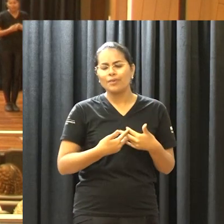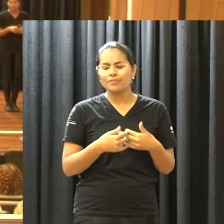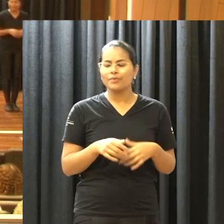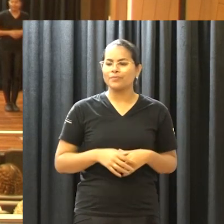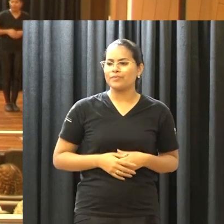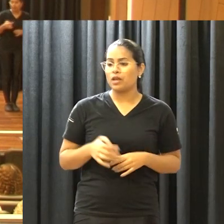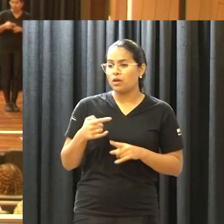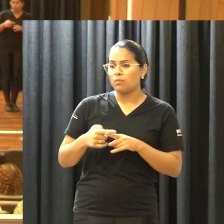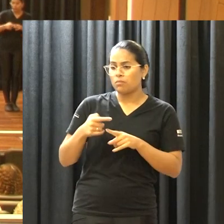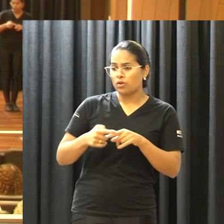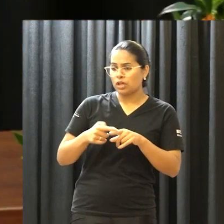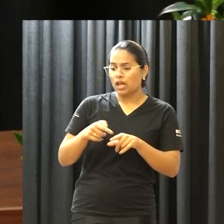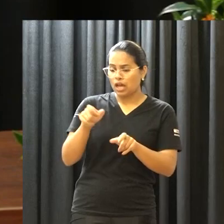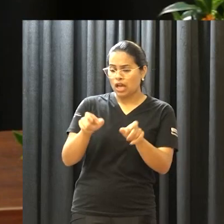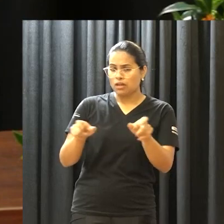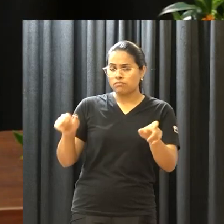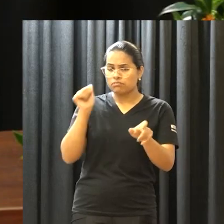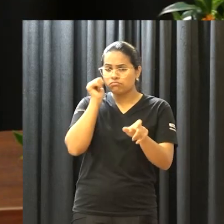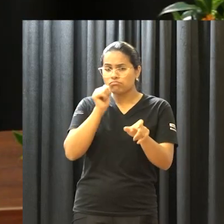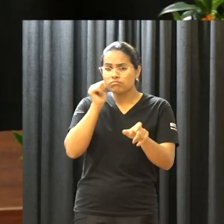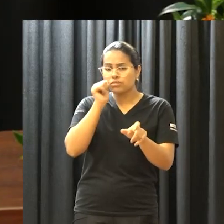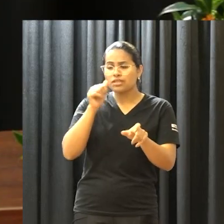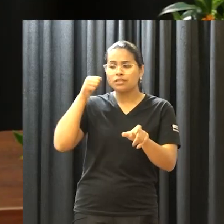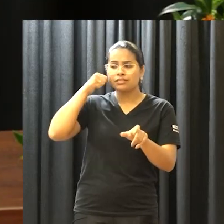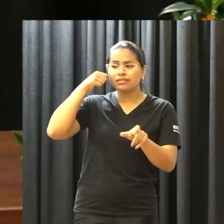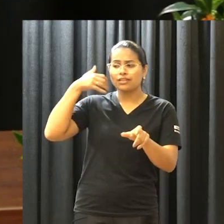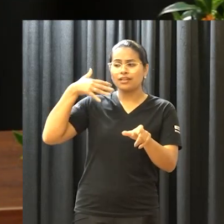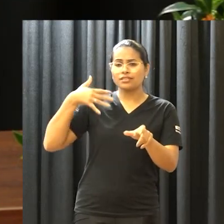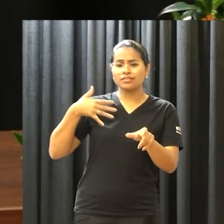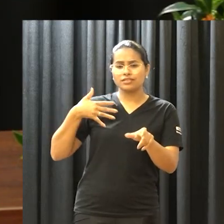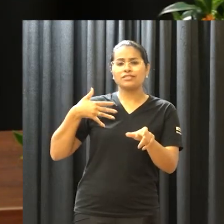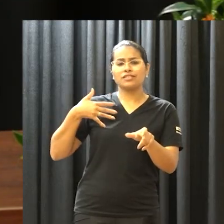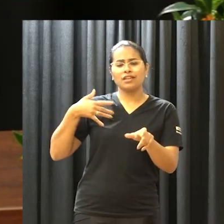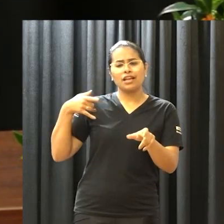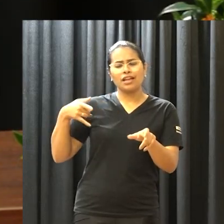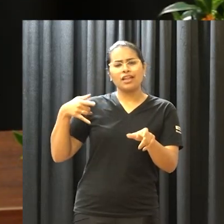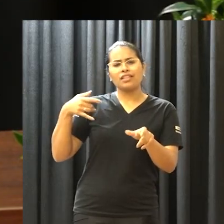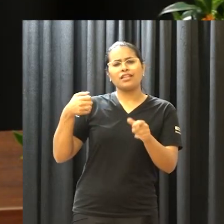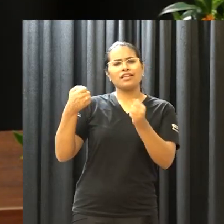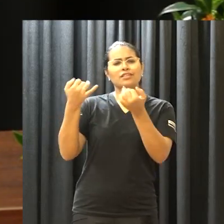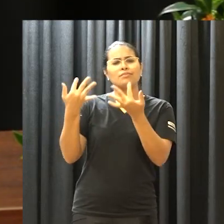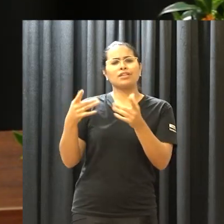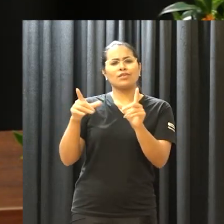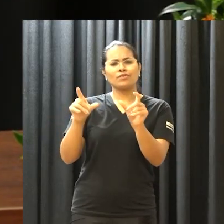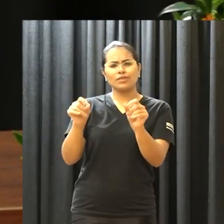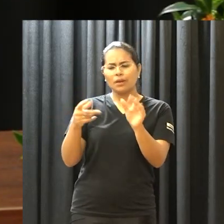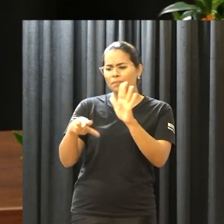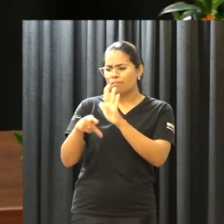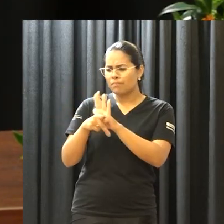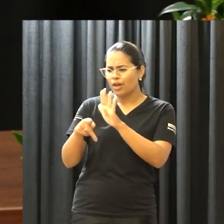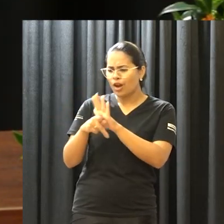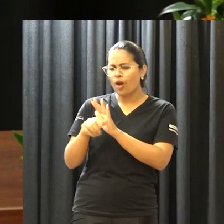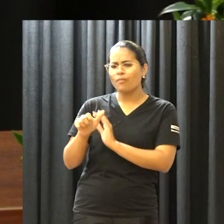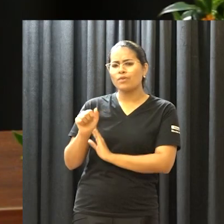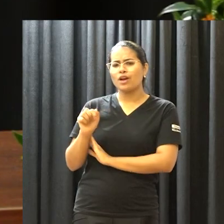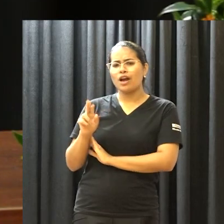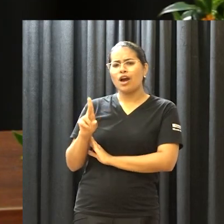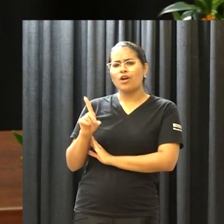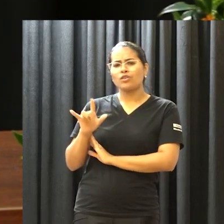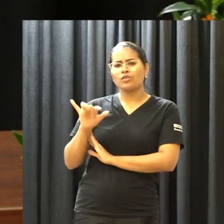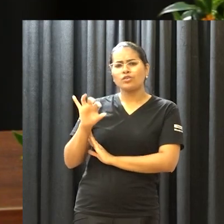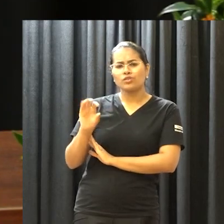autorretratos sonoros, elas falavam desses autorretratos sonoros com a gente, com alguém, em